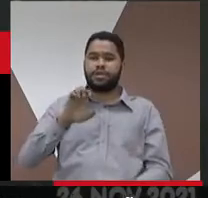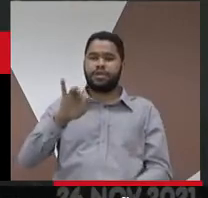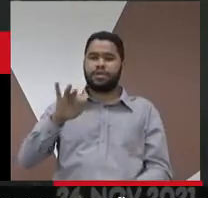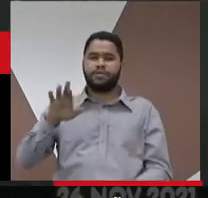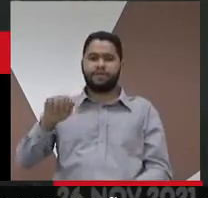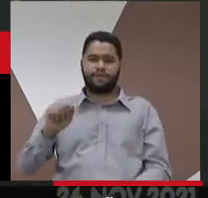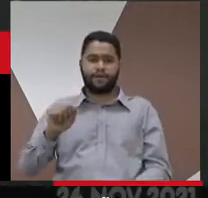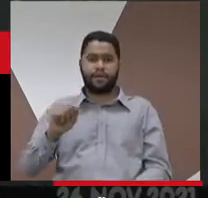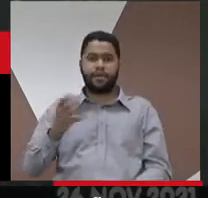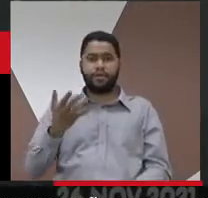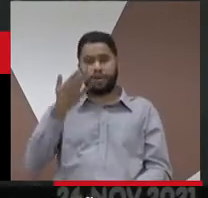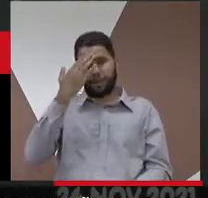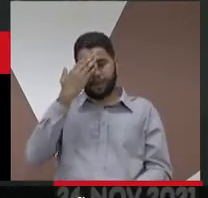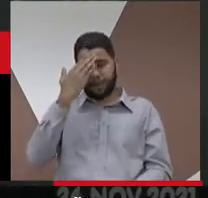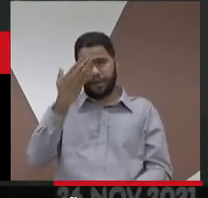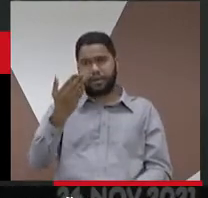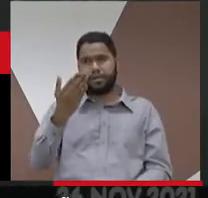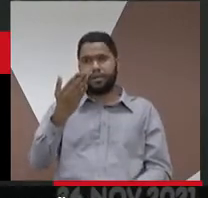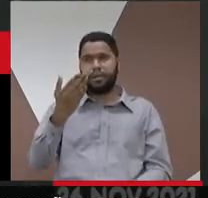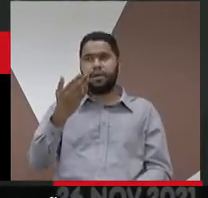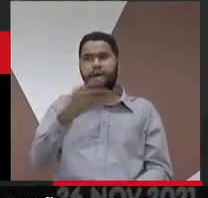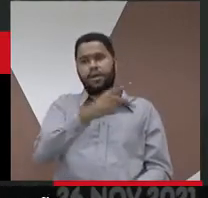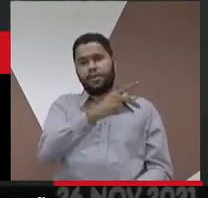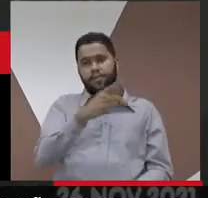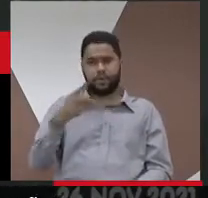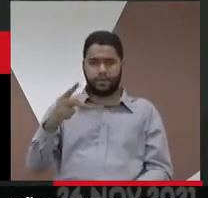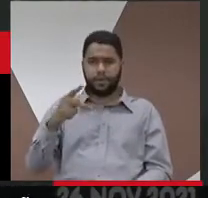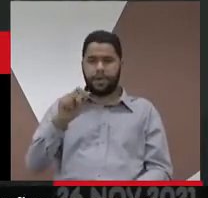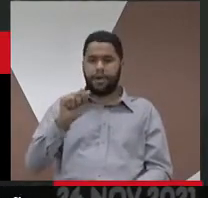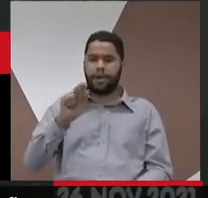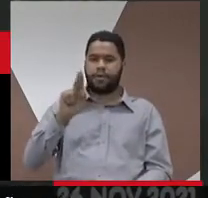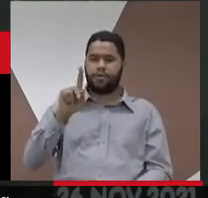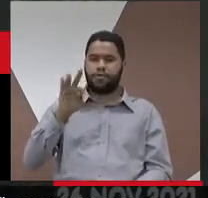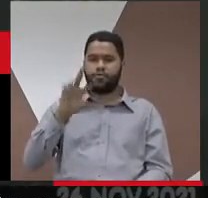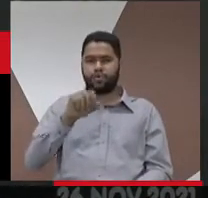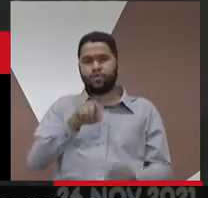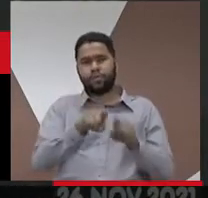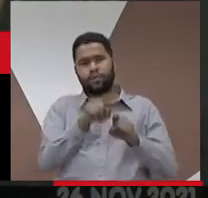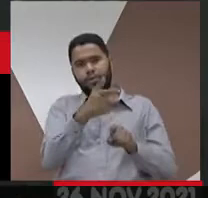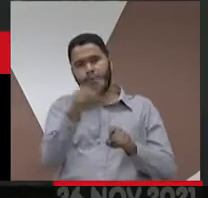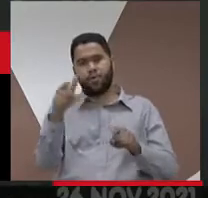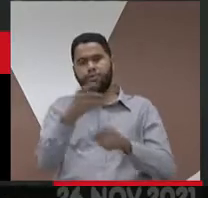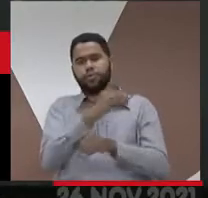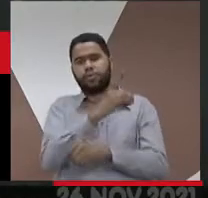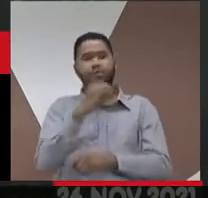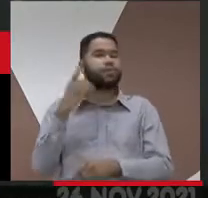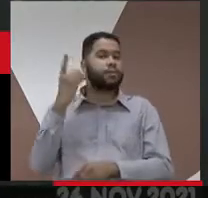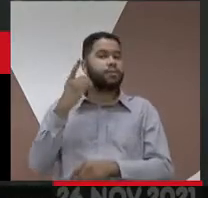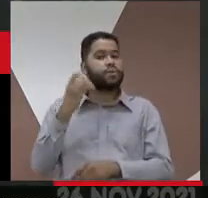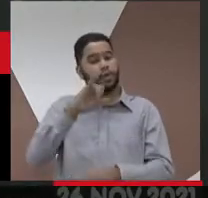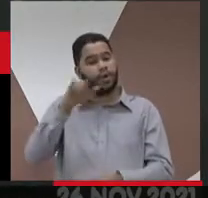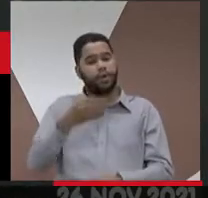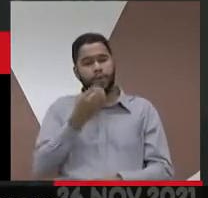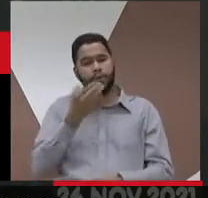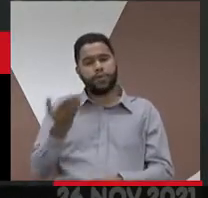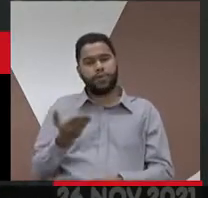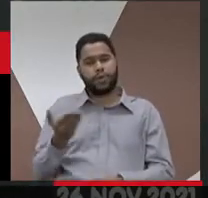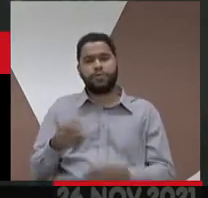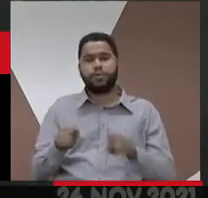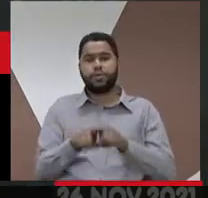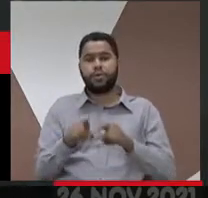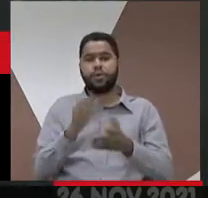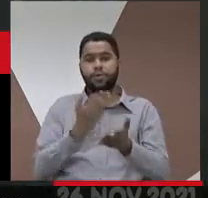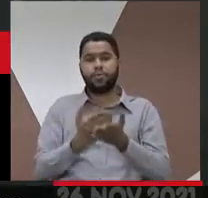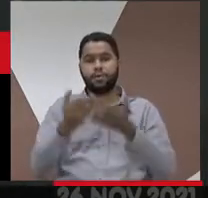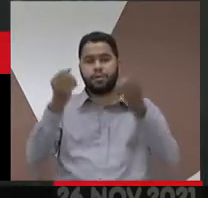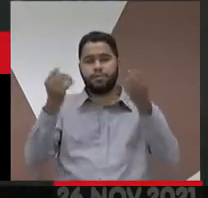E eu queria, sim, agradecer ao presidente, deputado Agostinho Patrus, e os demais deputados e deputadas por essa oportunidade. E eu quero começar